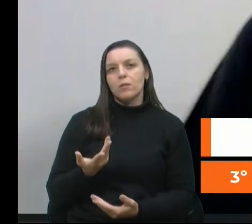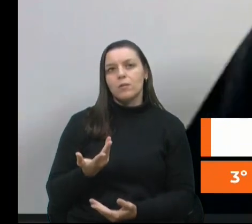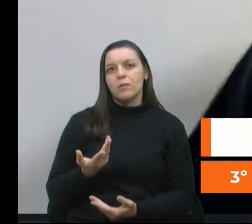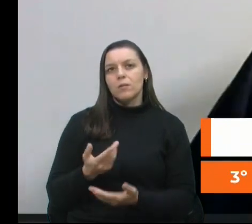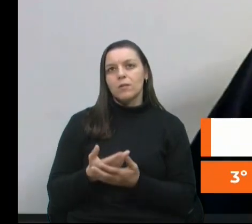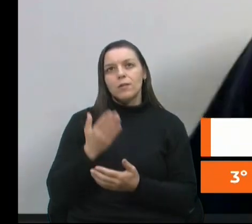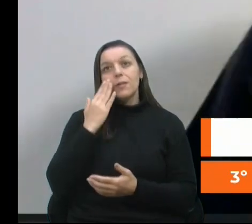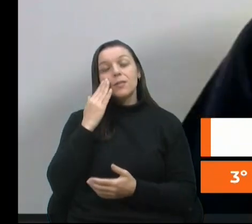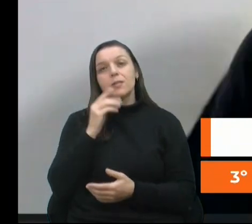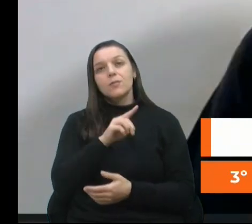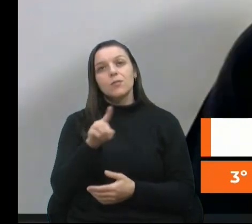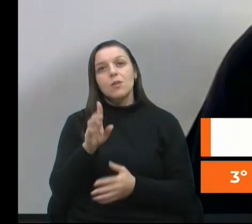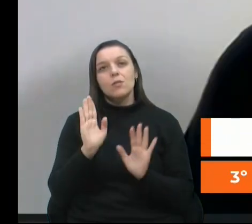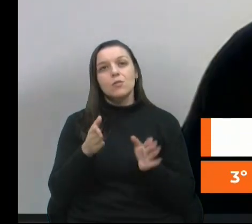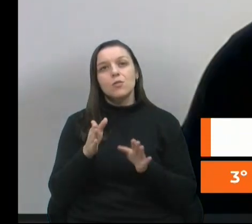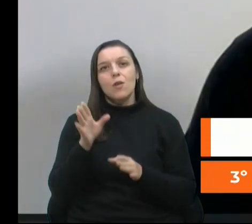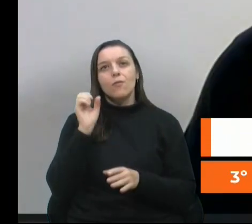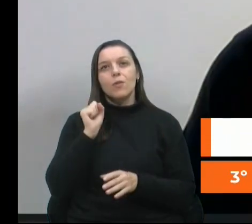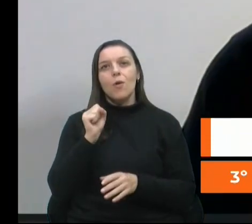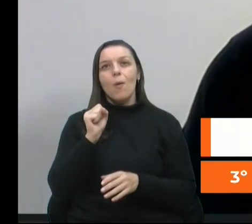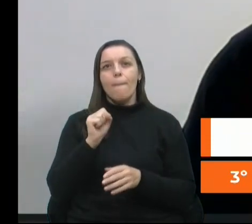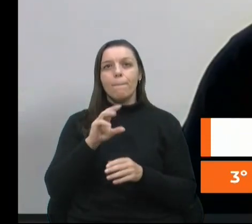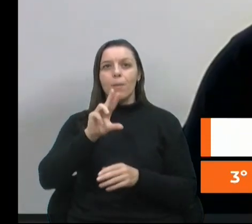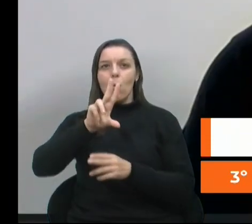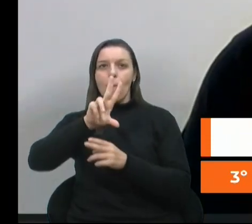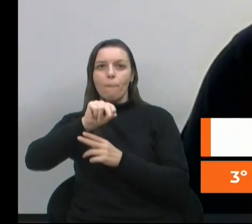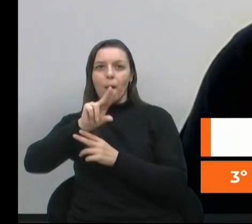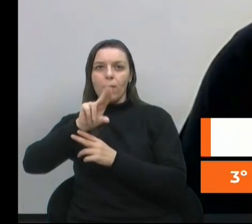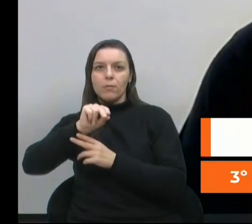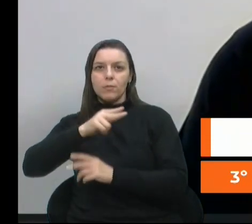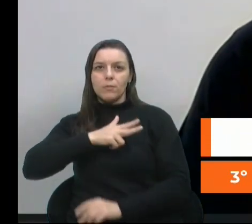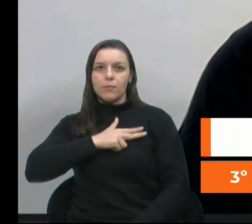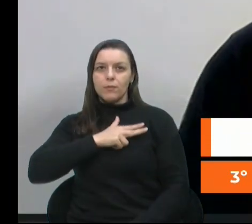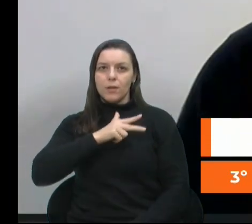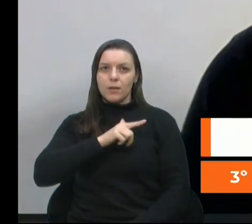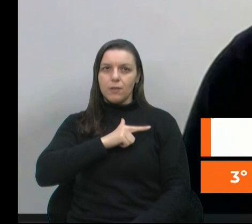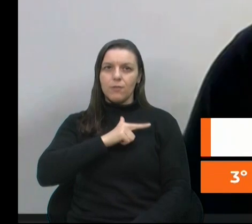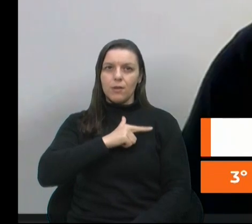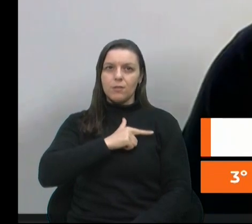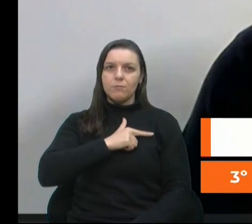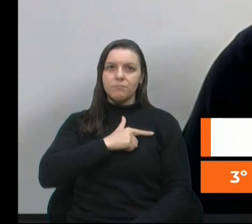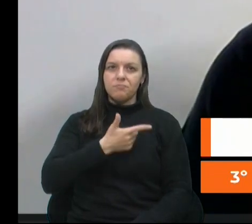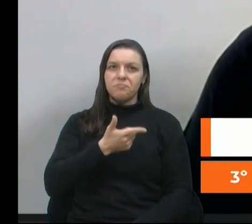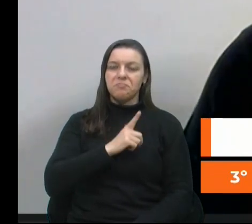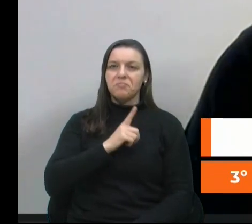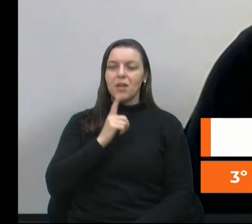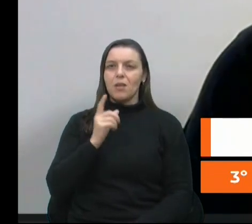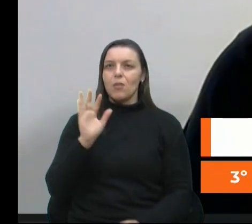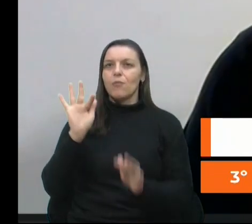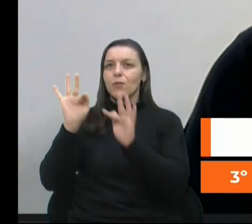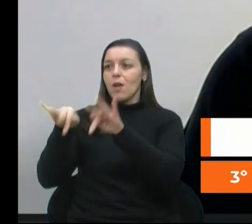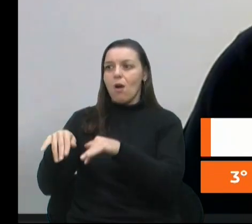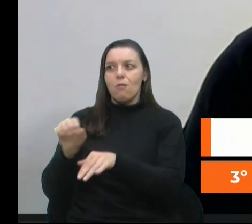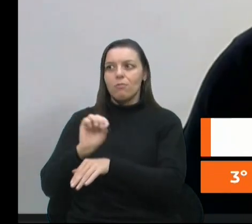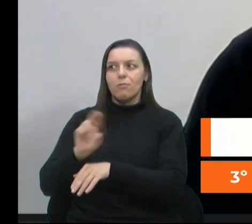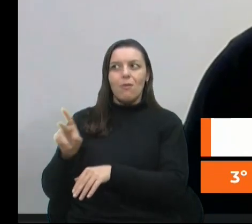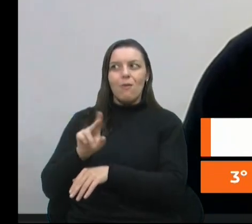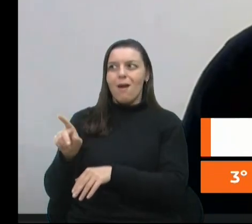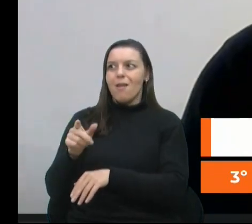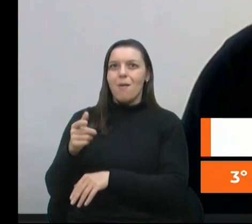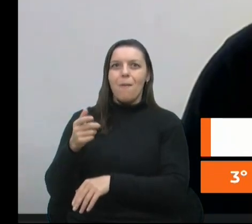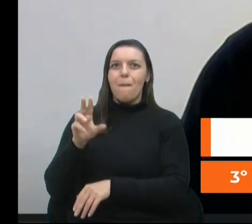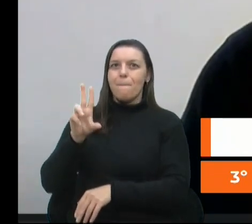Eu não sei se vocês já ouviram a história do Patinho Feio, eu acredito que sim. E no final da história a gente descobre que não era um pato, era um